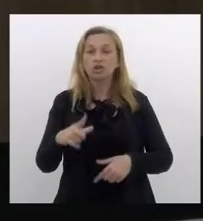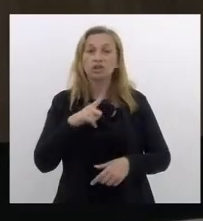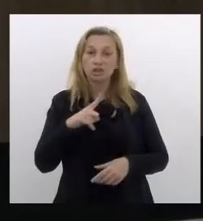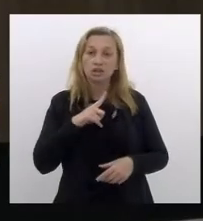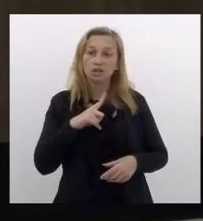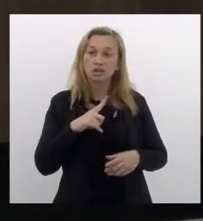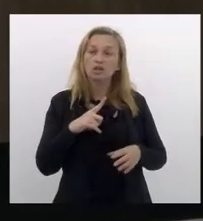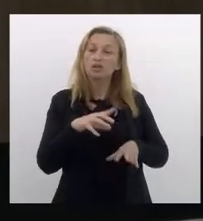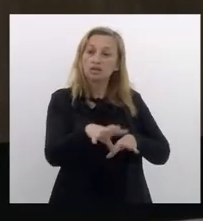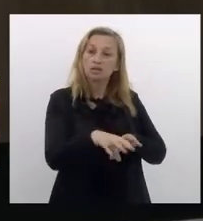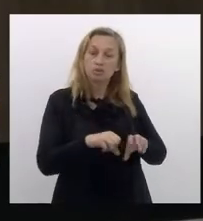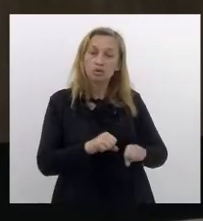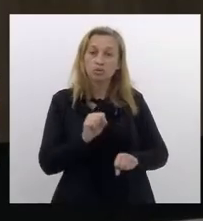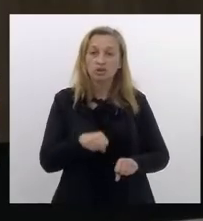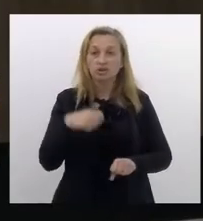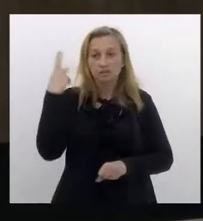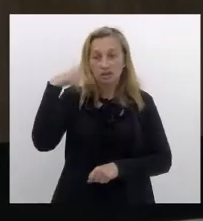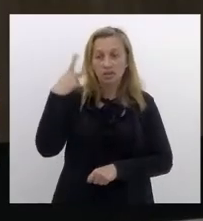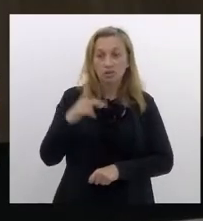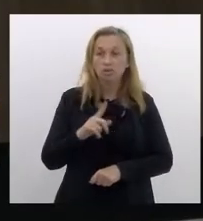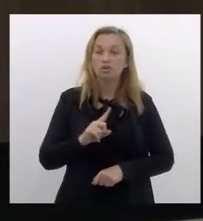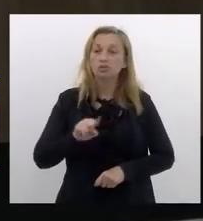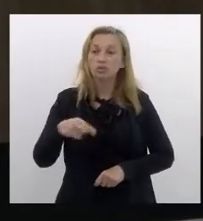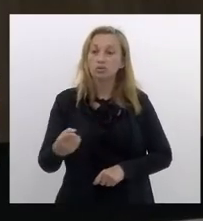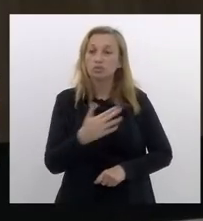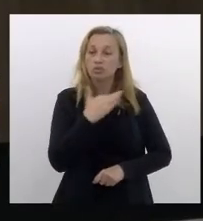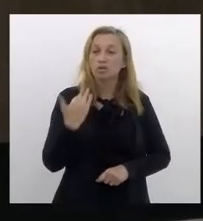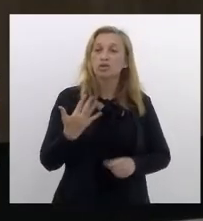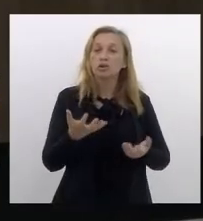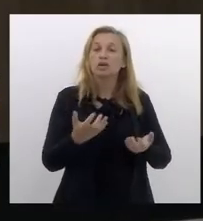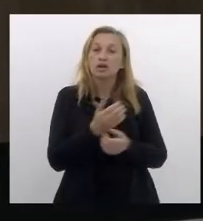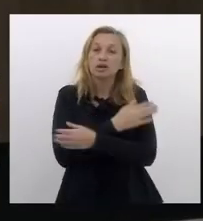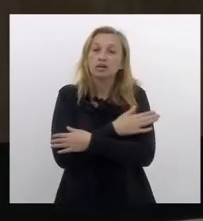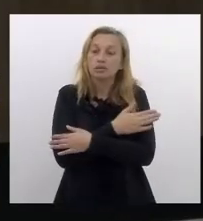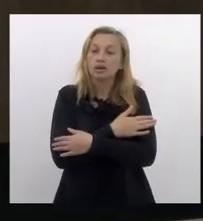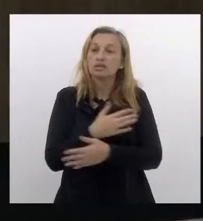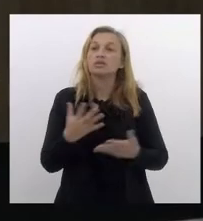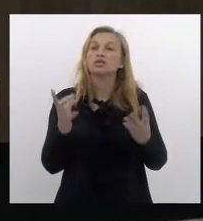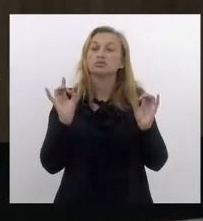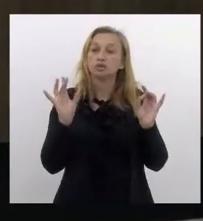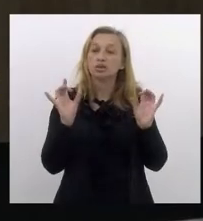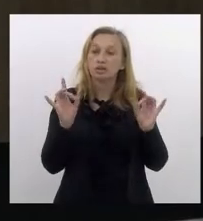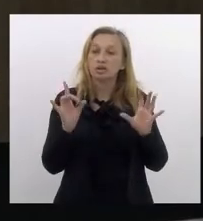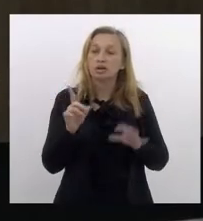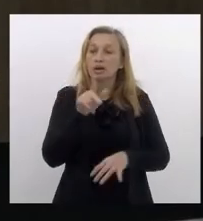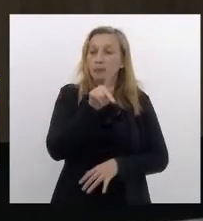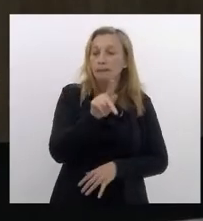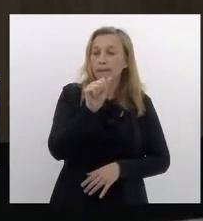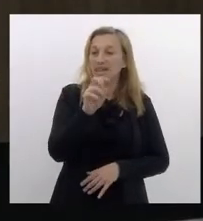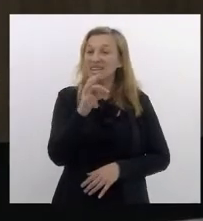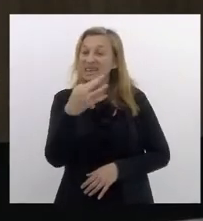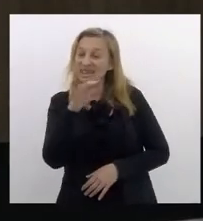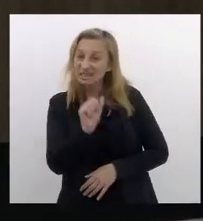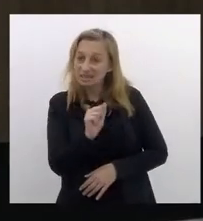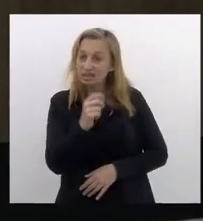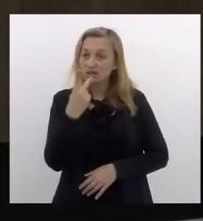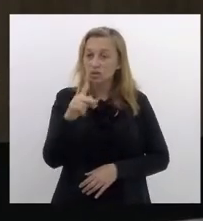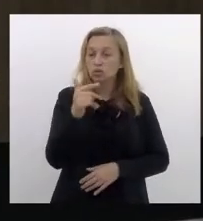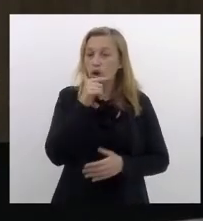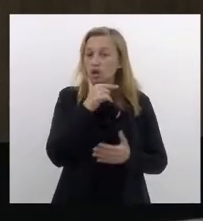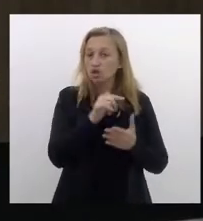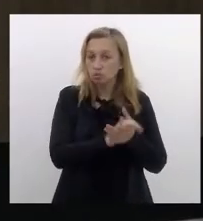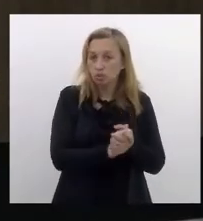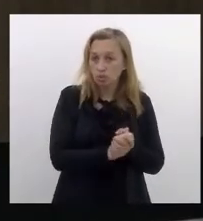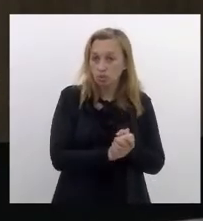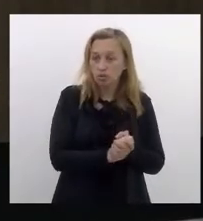vereador pós-mortem, enfim. E eu quero aqui mandar um abraço especial para a Patrícia Boechat, a sua